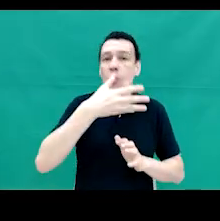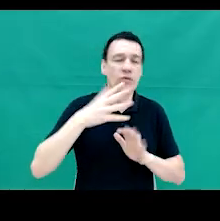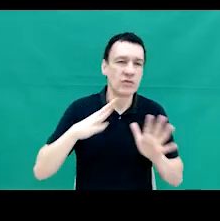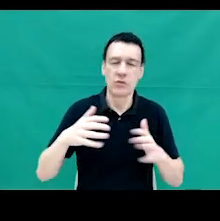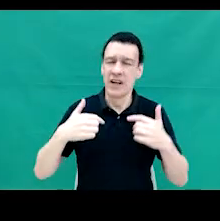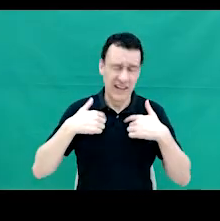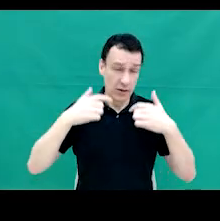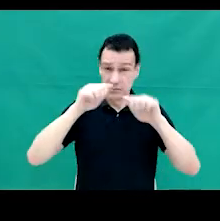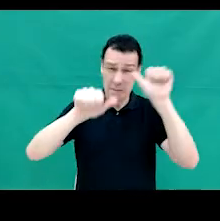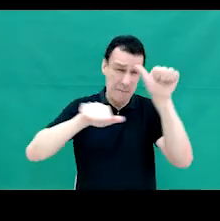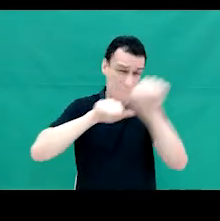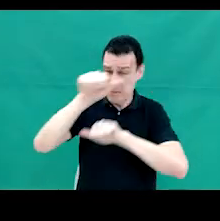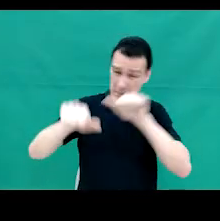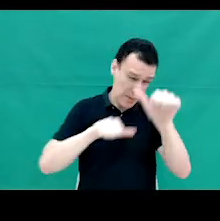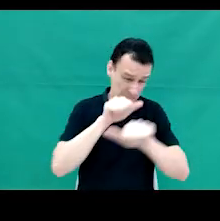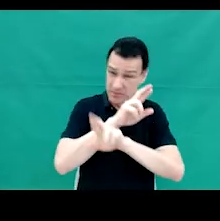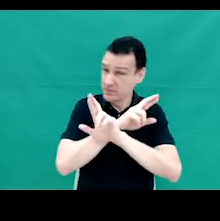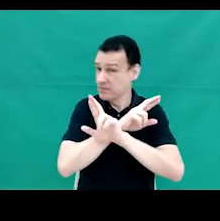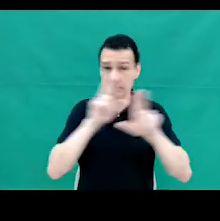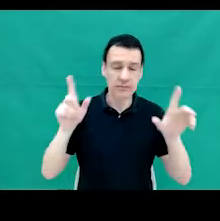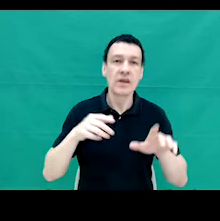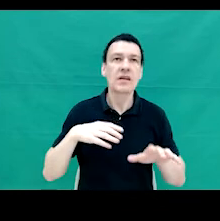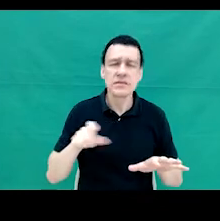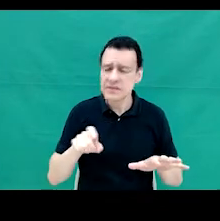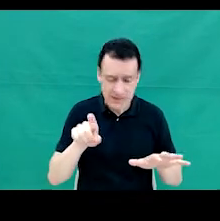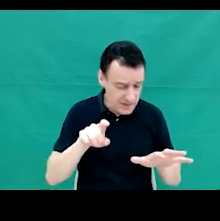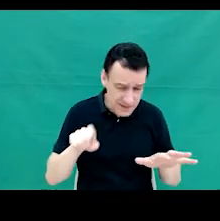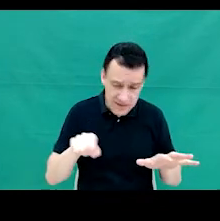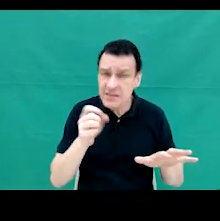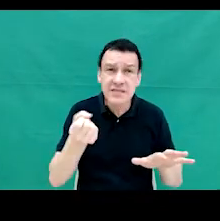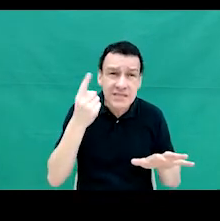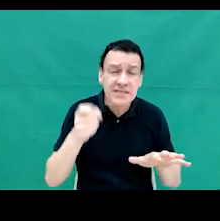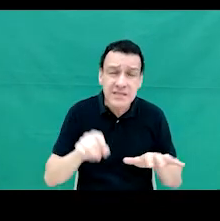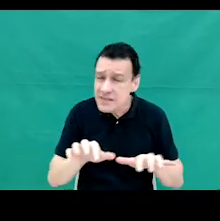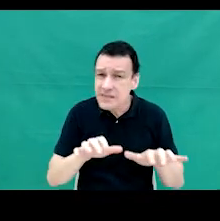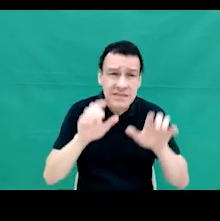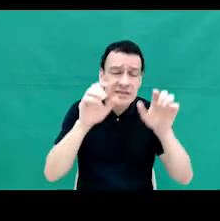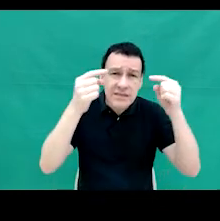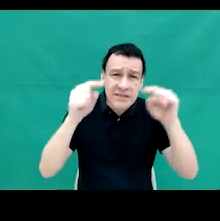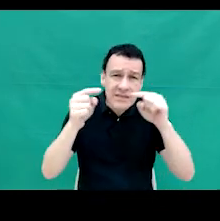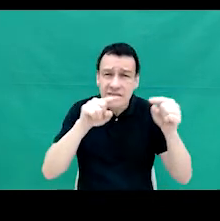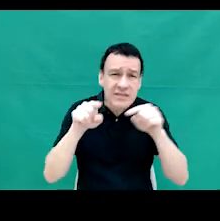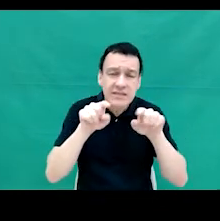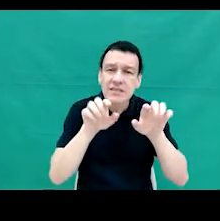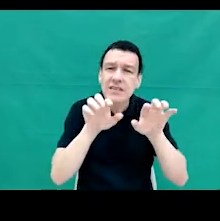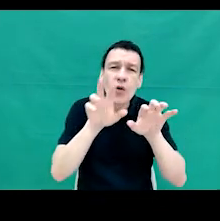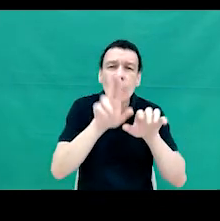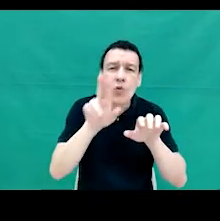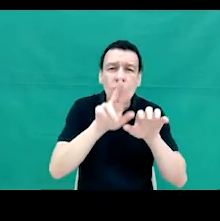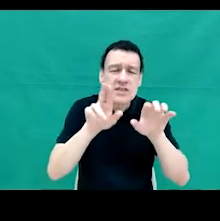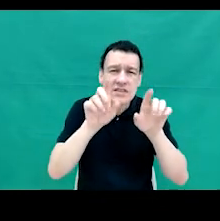desconforto no seu usuário. Da mesma maneira, não faz sentido, durante o fluxo, dentro da sua